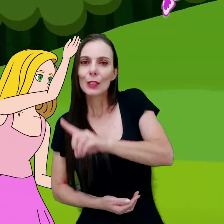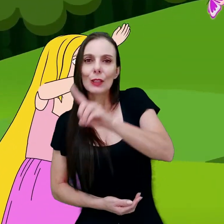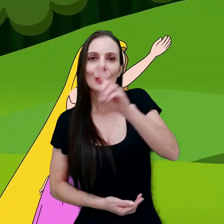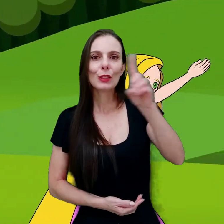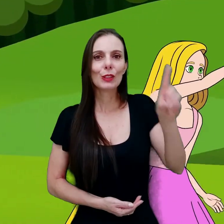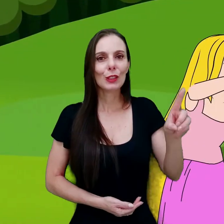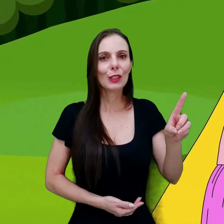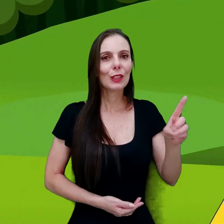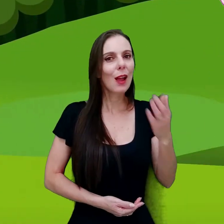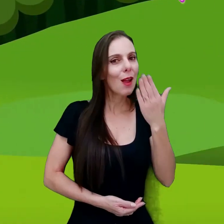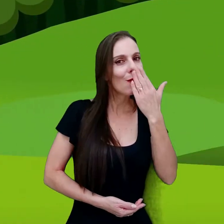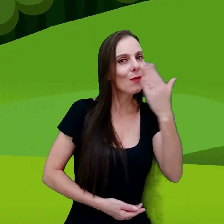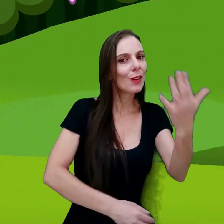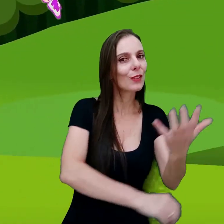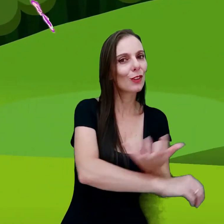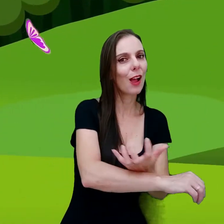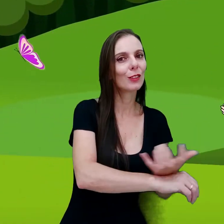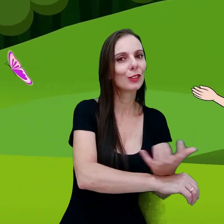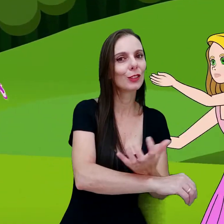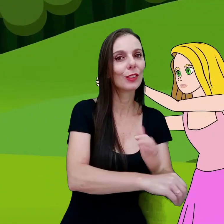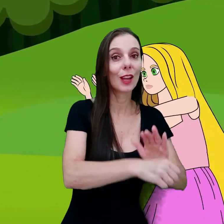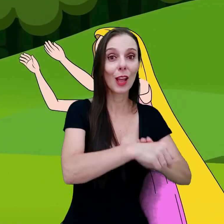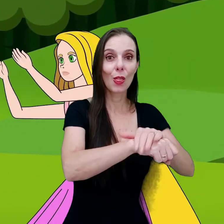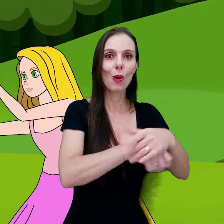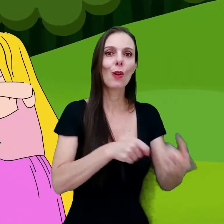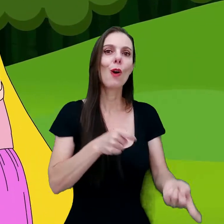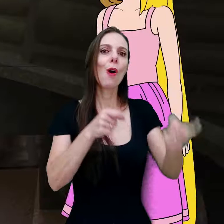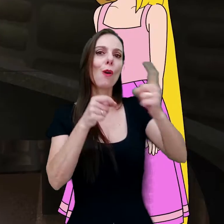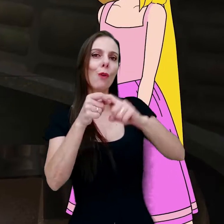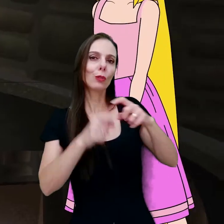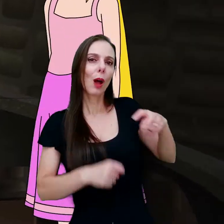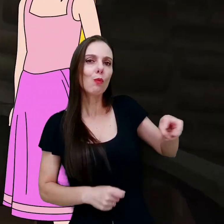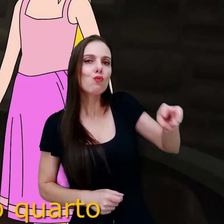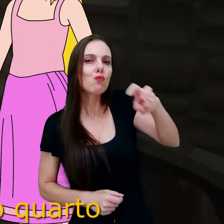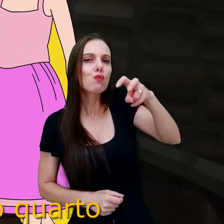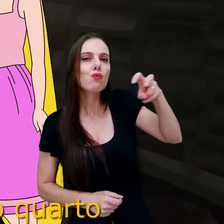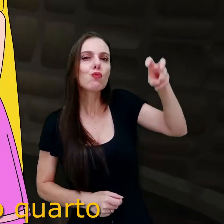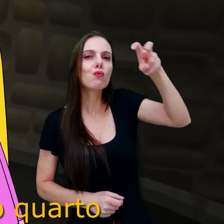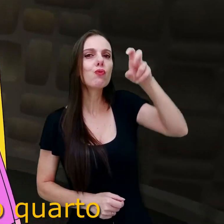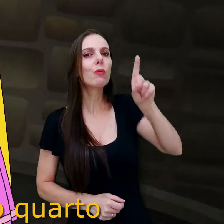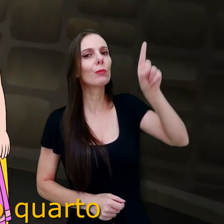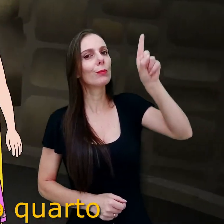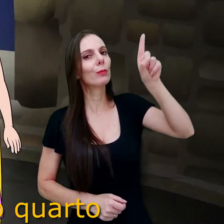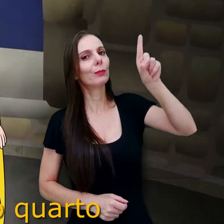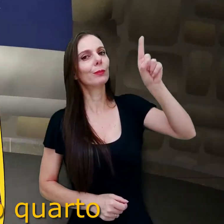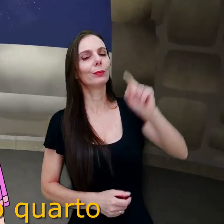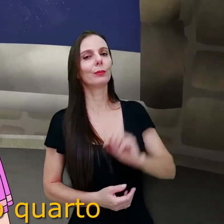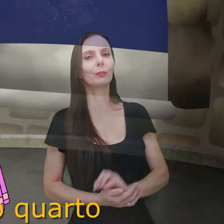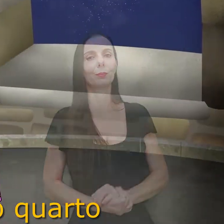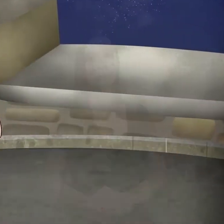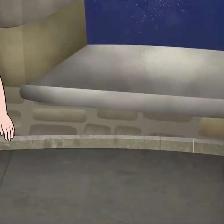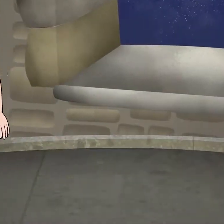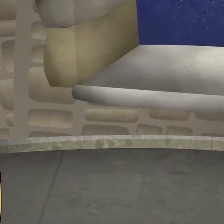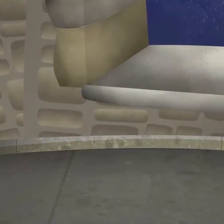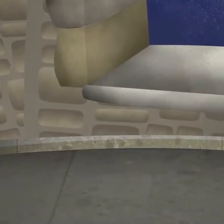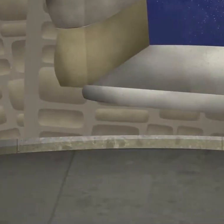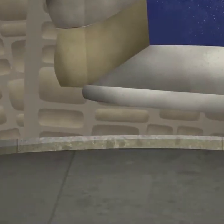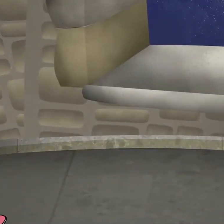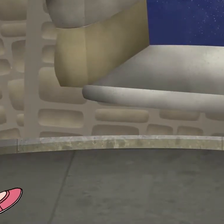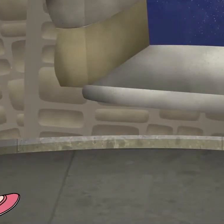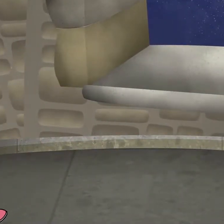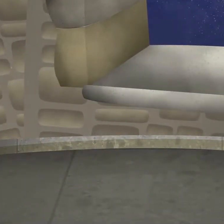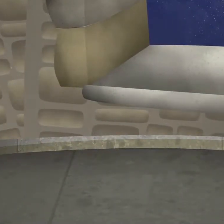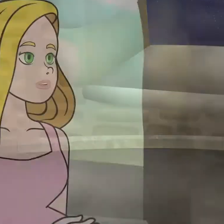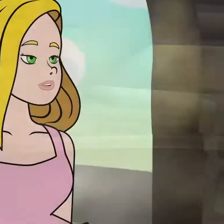Durante o dia, ela ia até o jardim na frente da torre e à noite voltava para o seu pequeno quarto no alto da